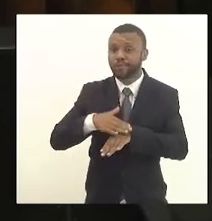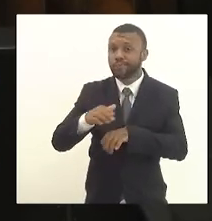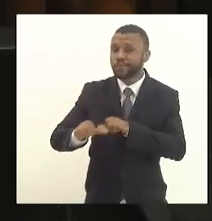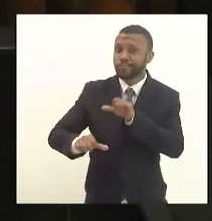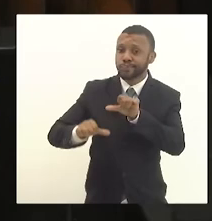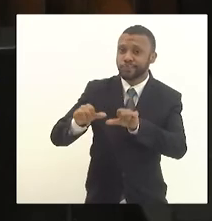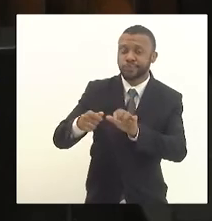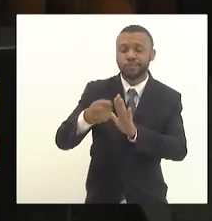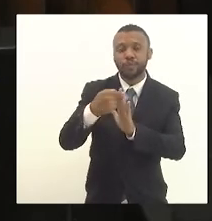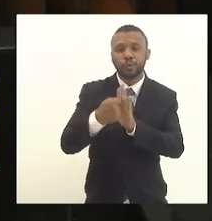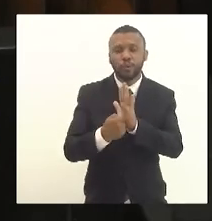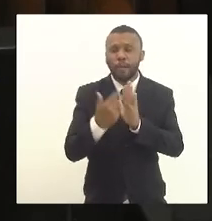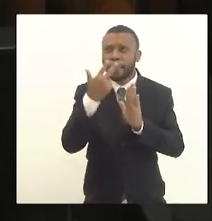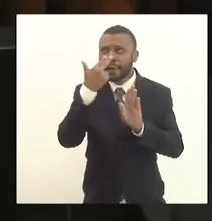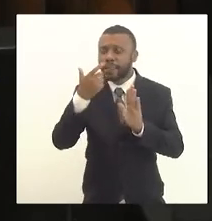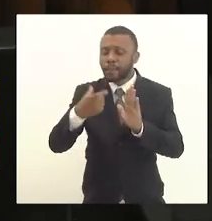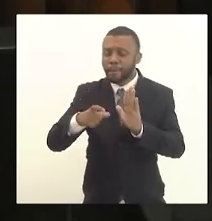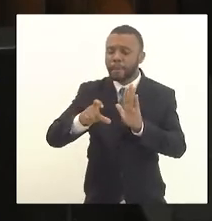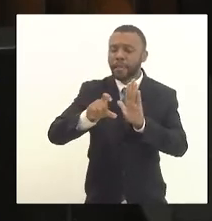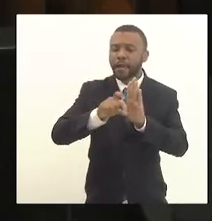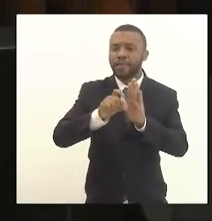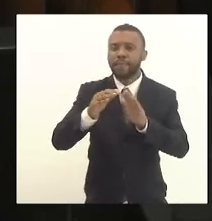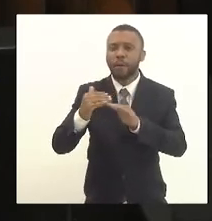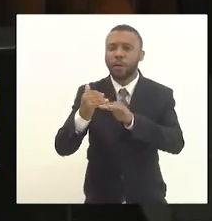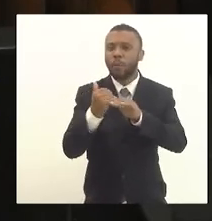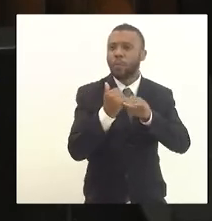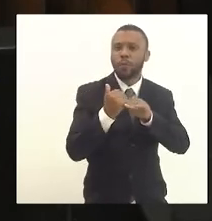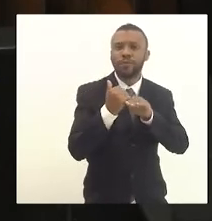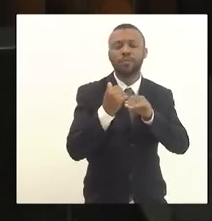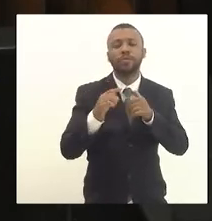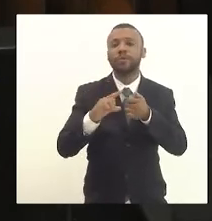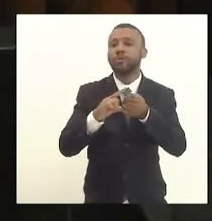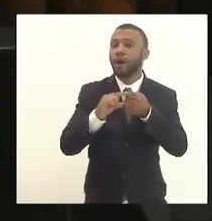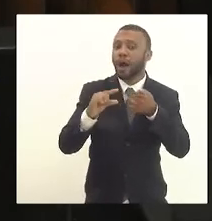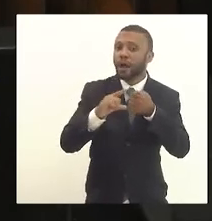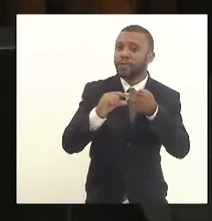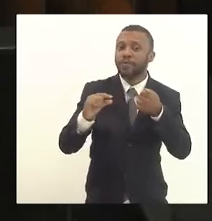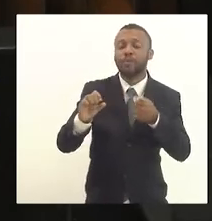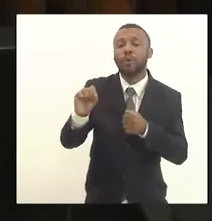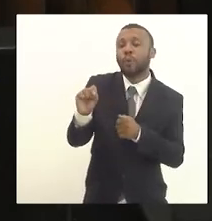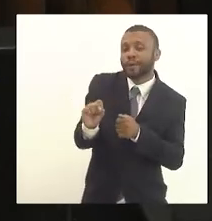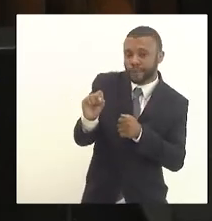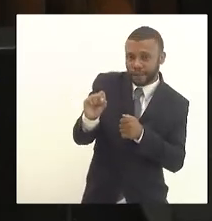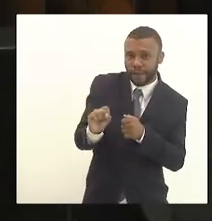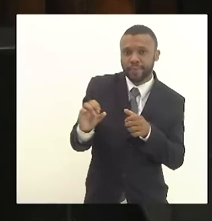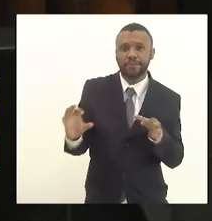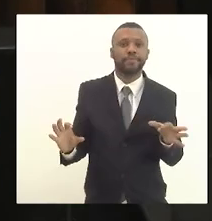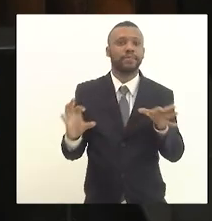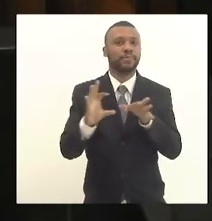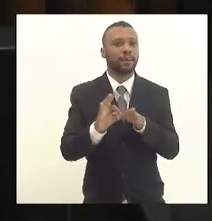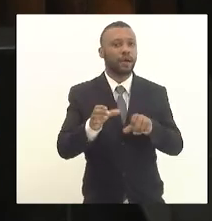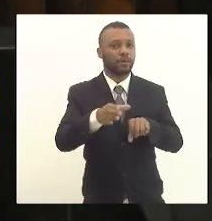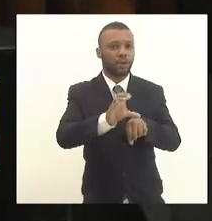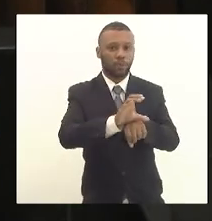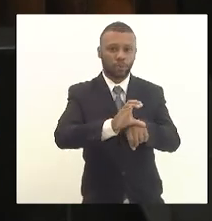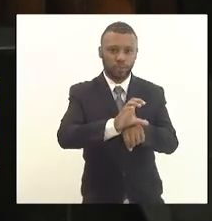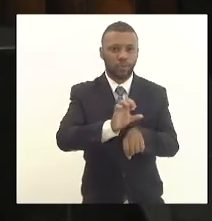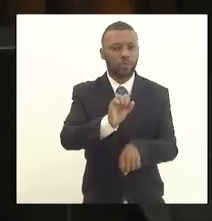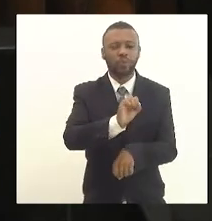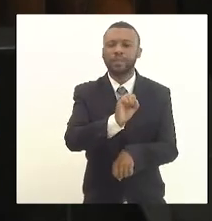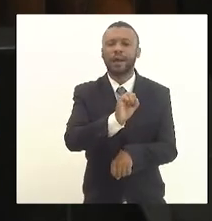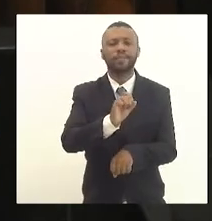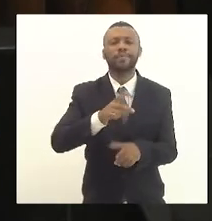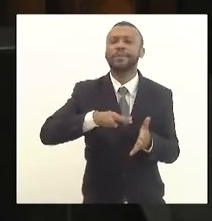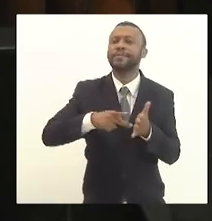de memória, parágrafo único do artigo 8º da Constituição do Estado. O que é esse